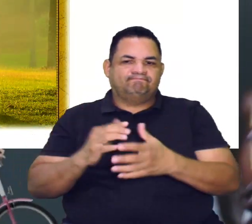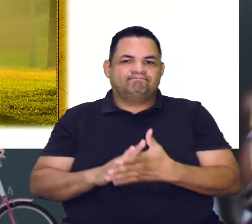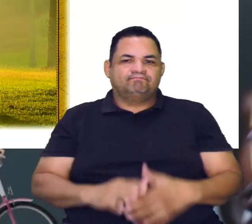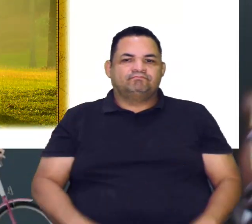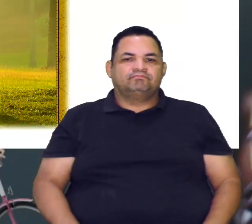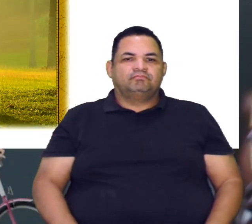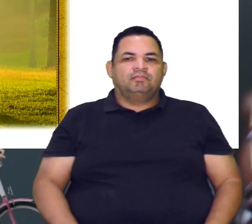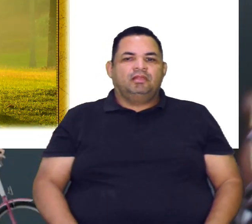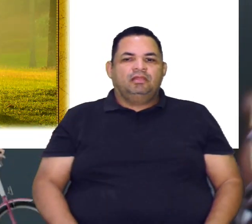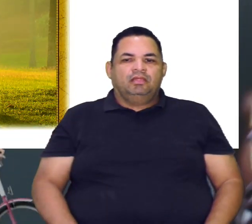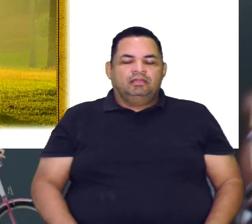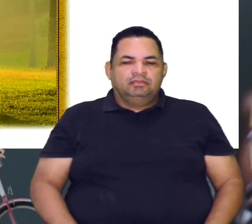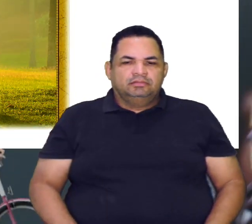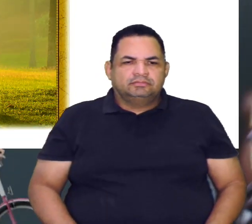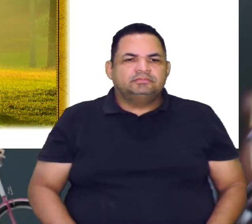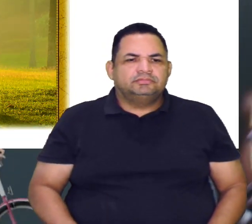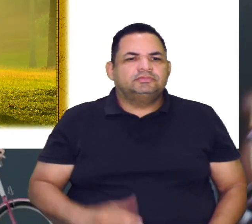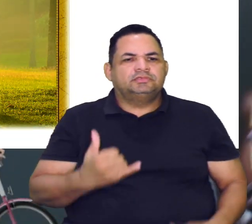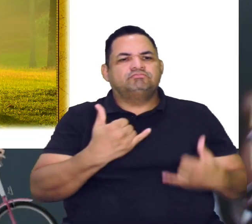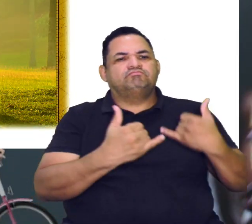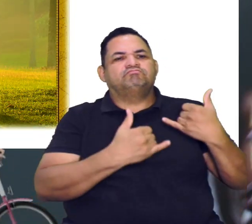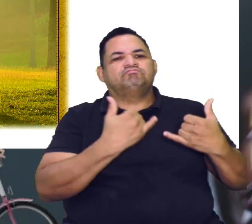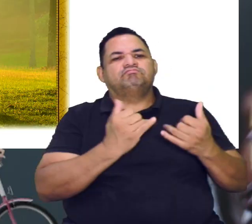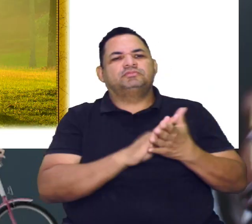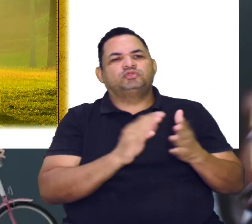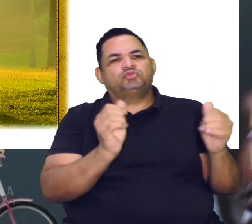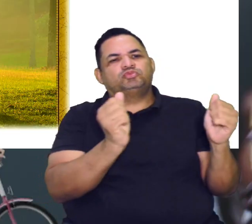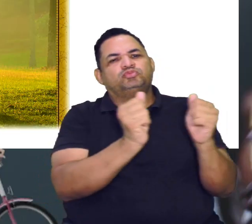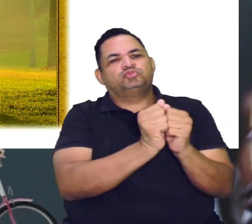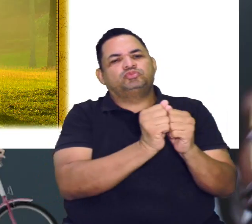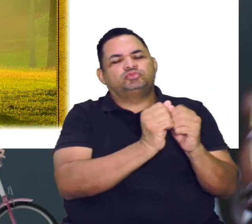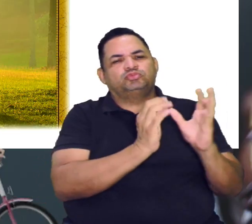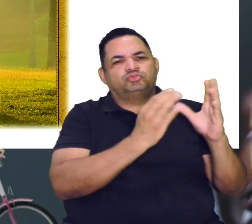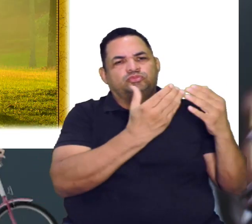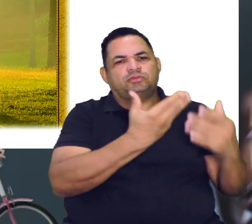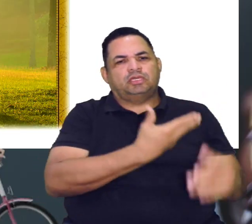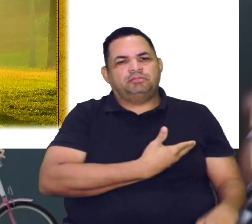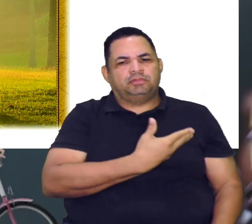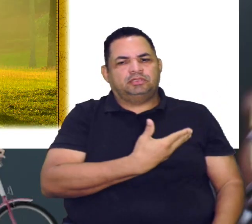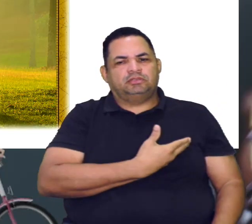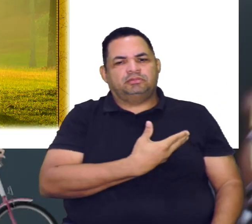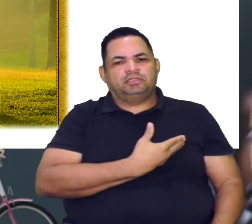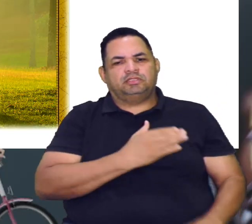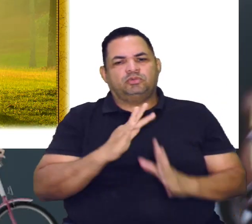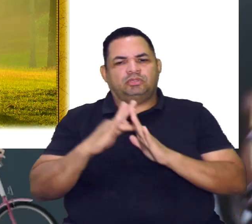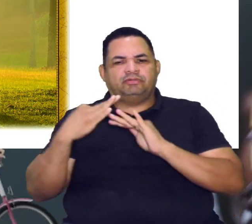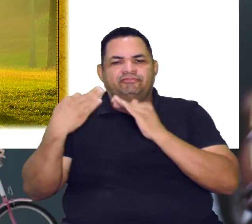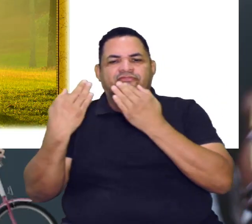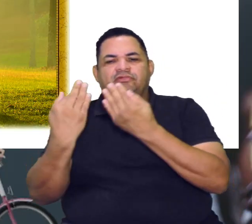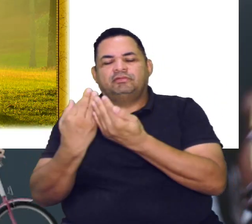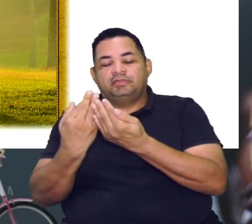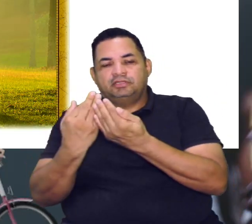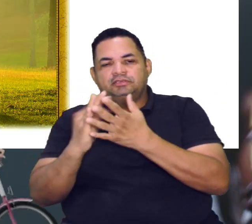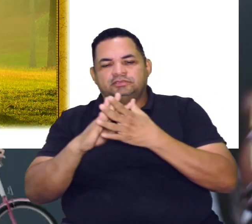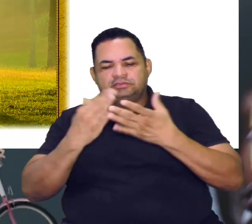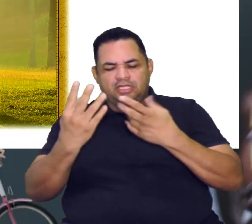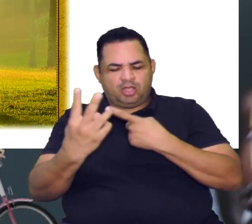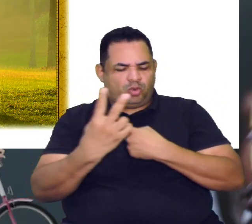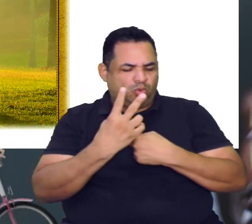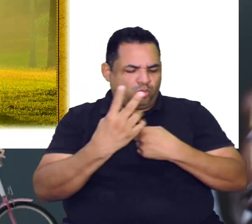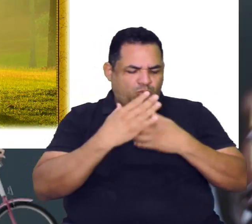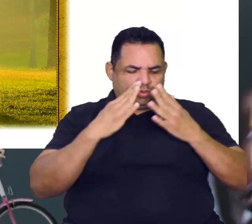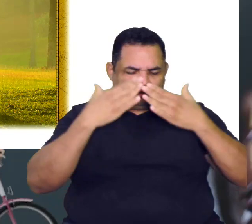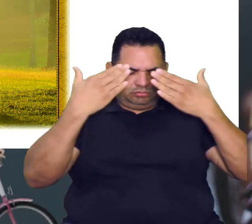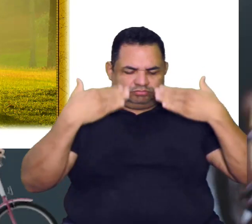você tira momentos de lazer com a sua família, com os seus amigos, né? Você cuida aí desse seu lindo corpo,